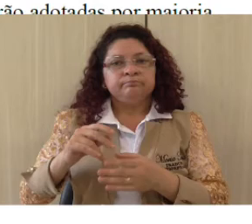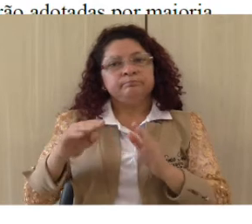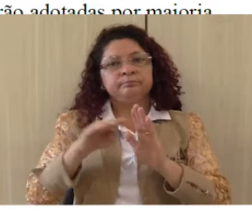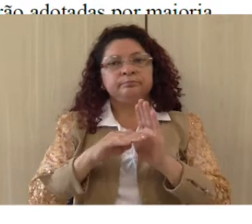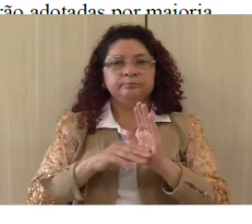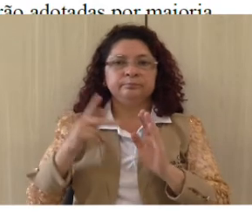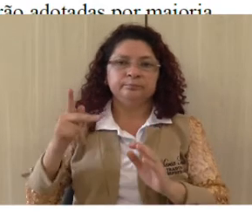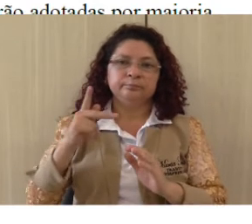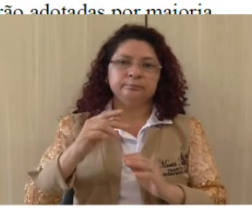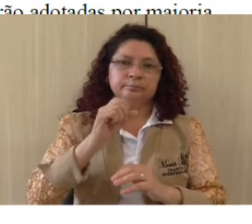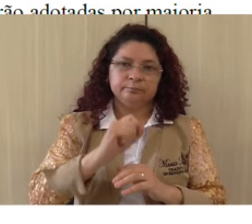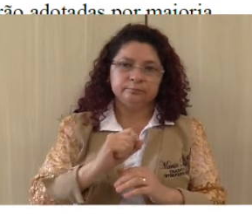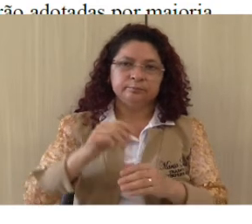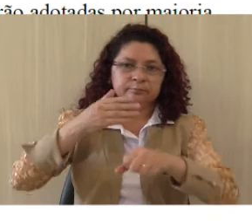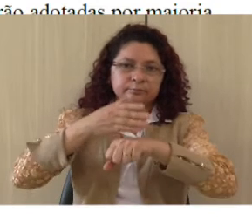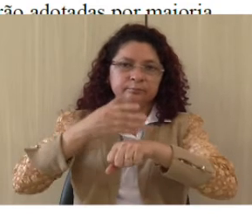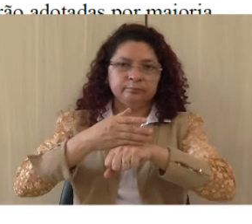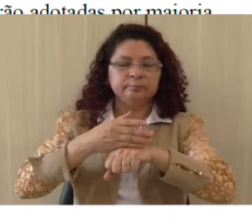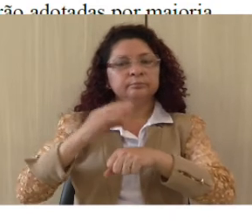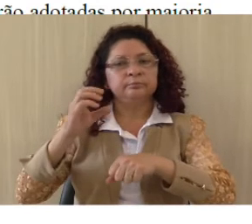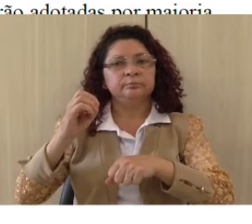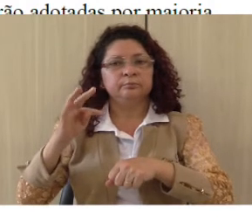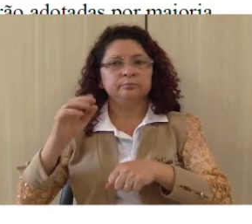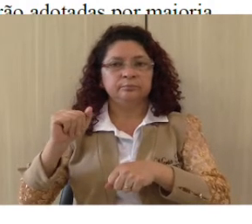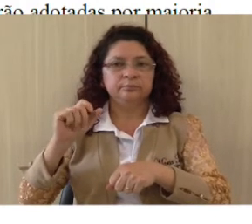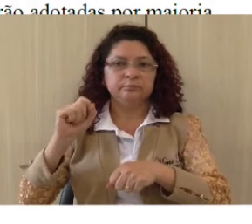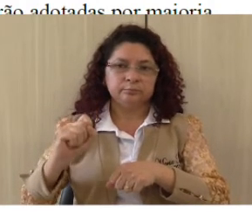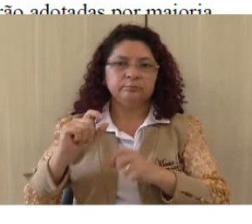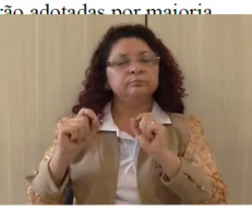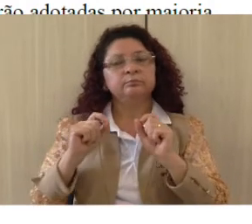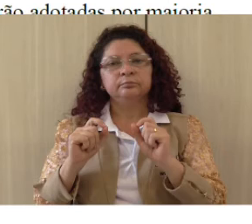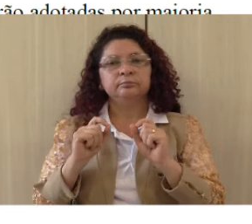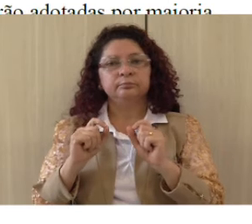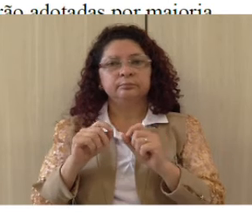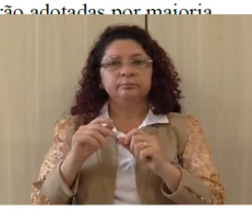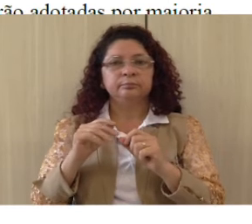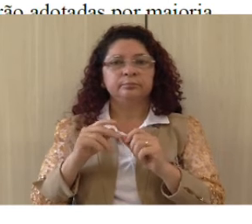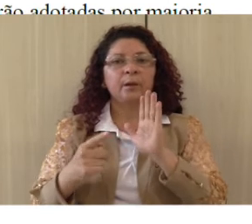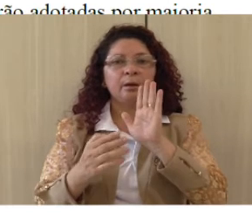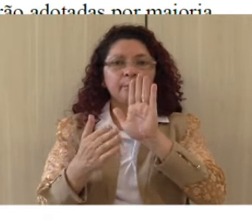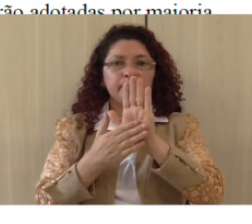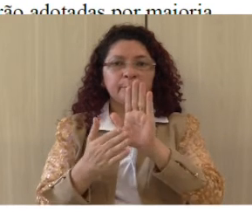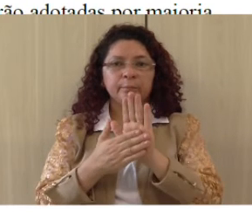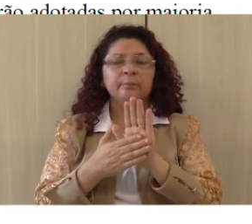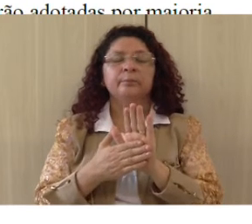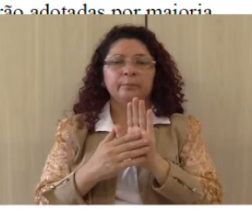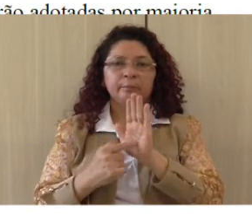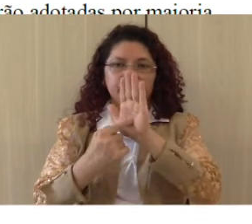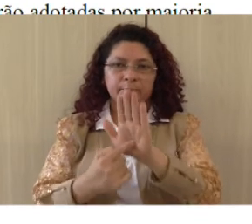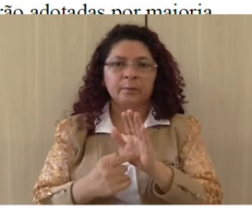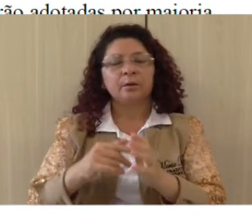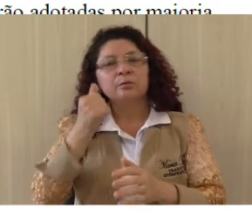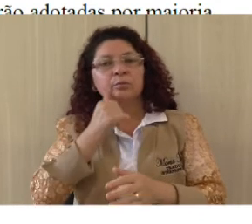para preenchimento das vagas do sistema de cotas está condicionada à apresentação pelo candidato ou